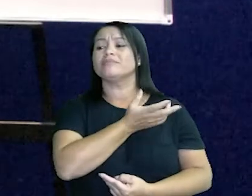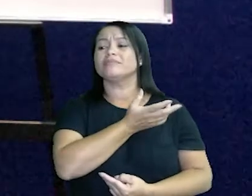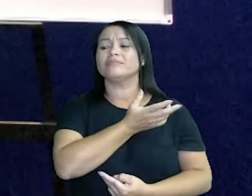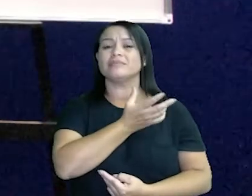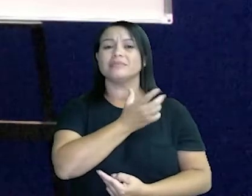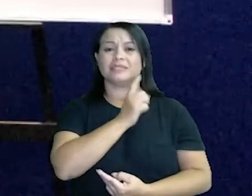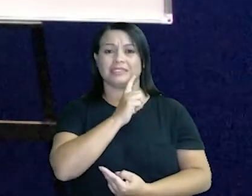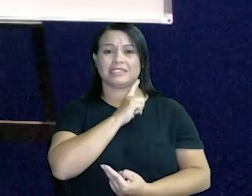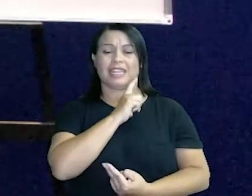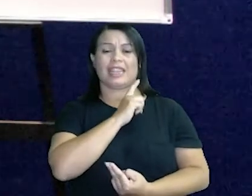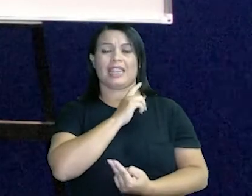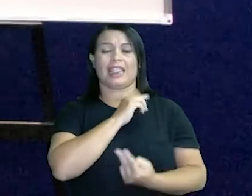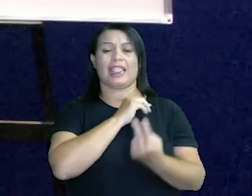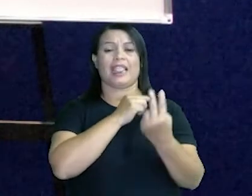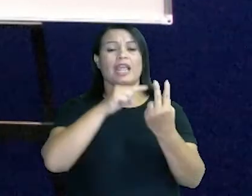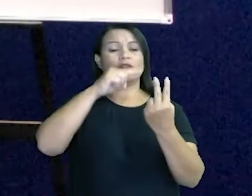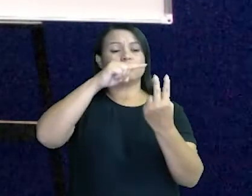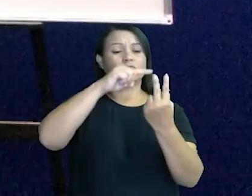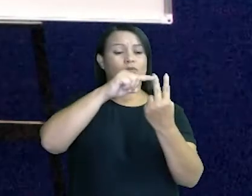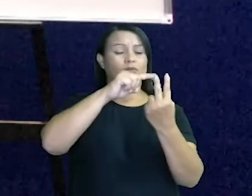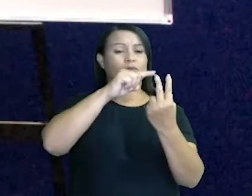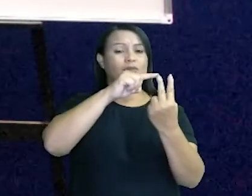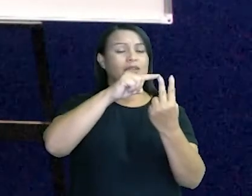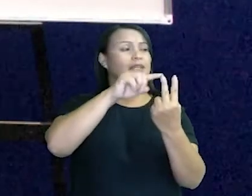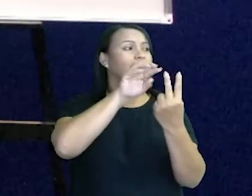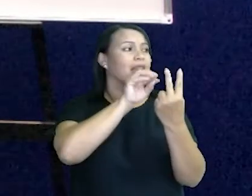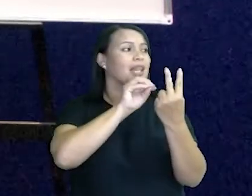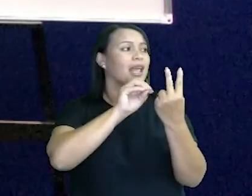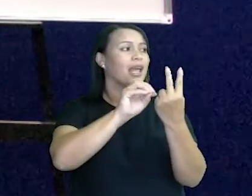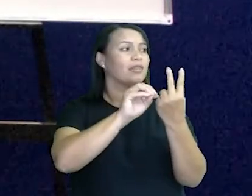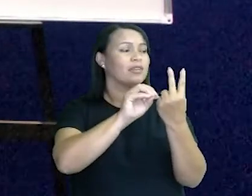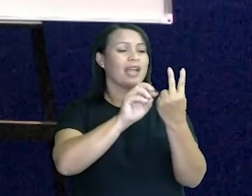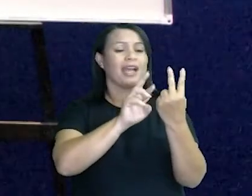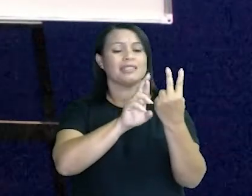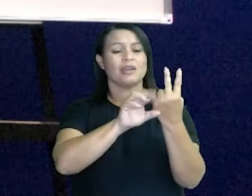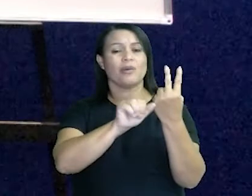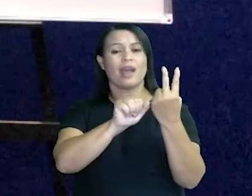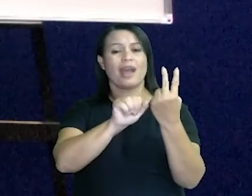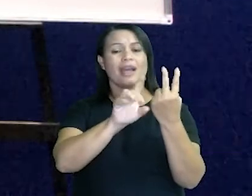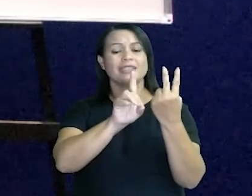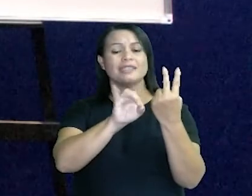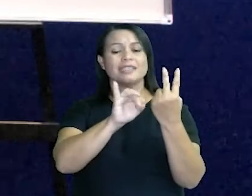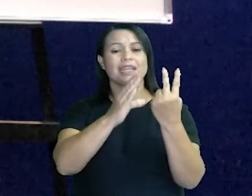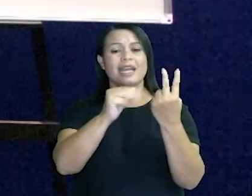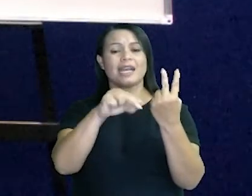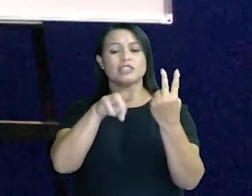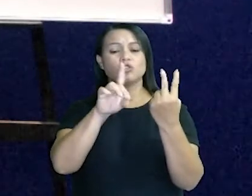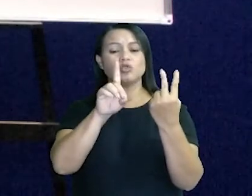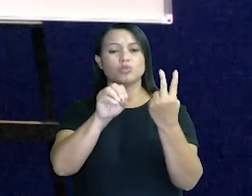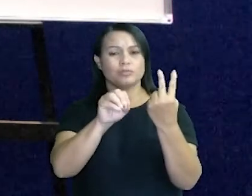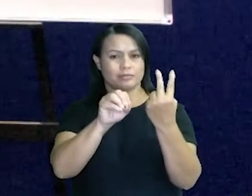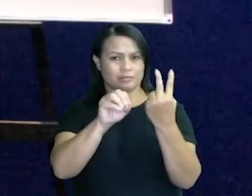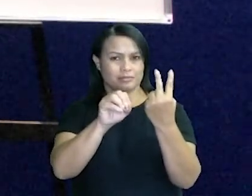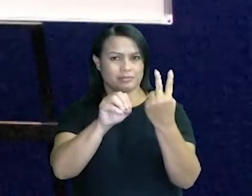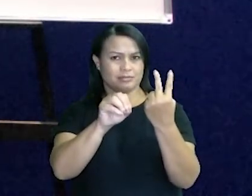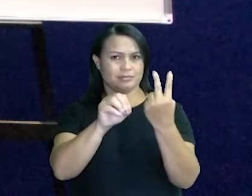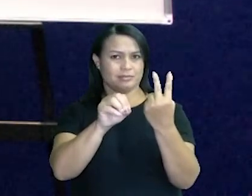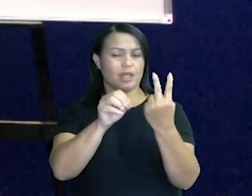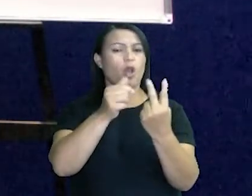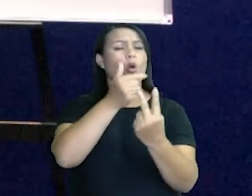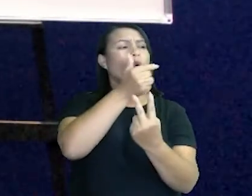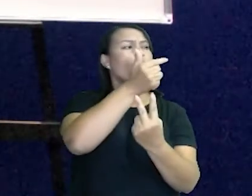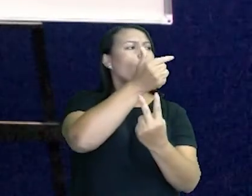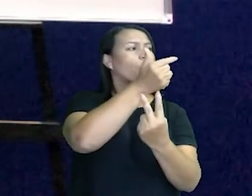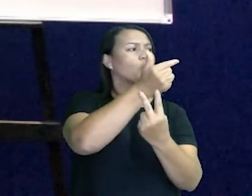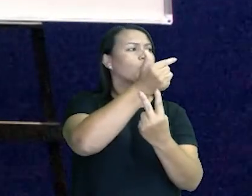de dentro da raiz é o meu radicando Qual é o